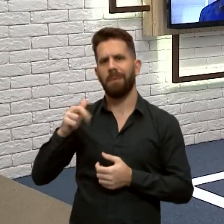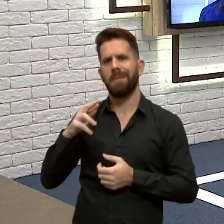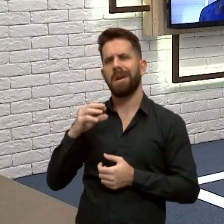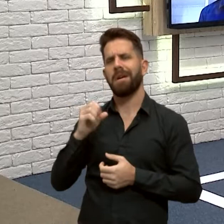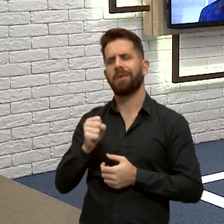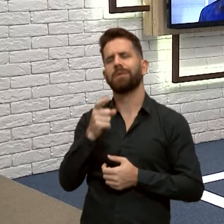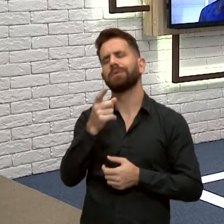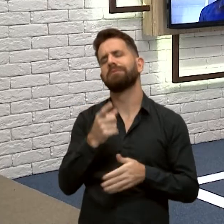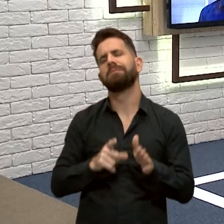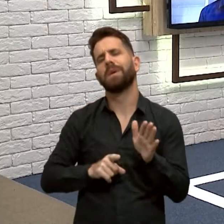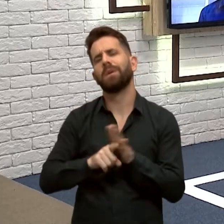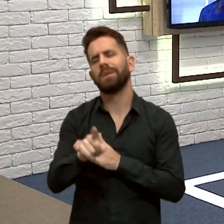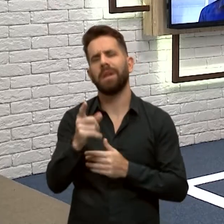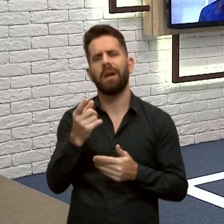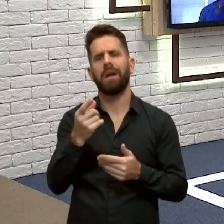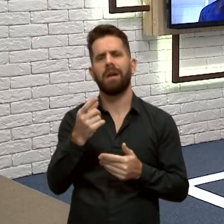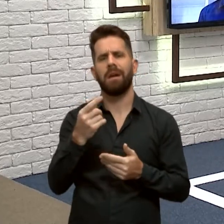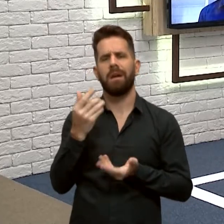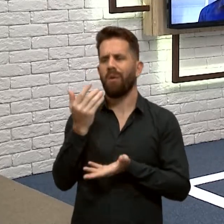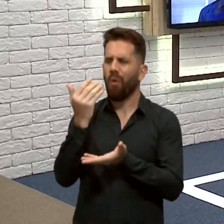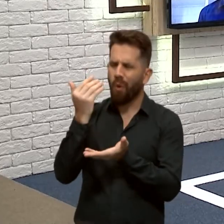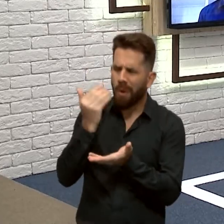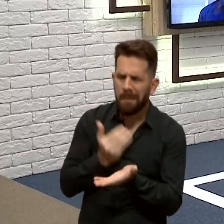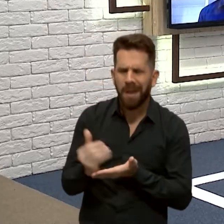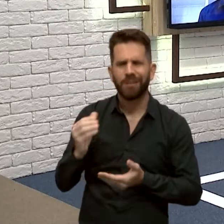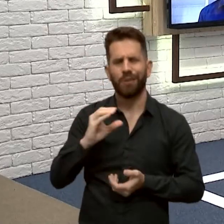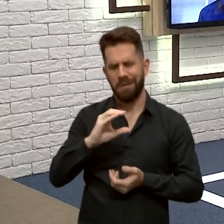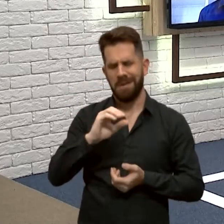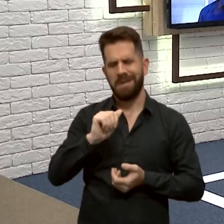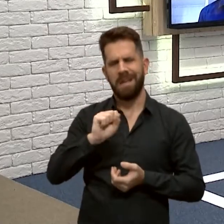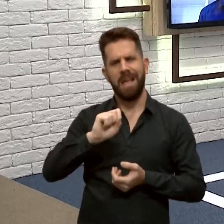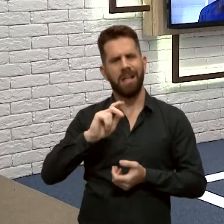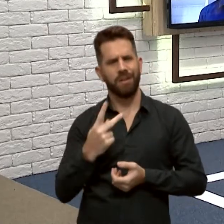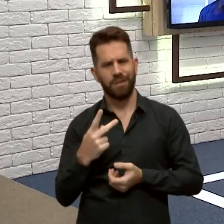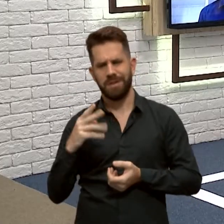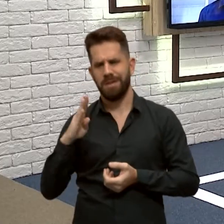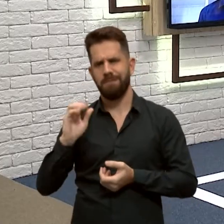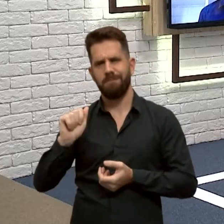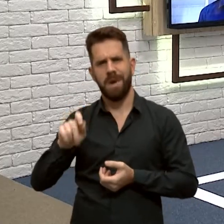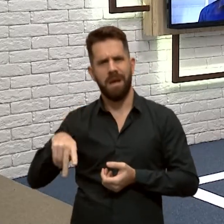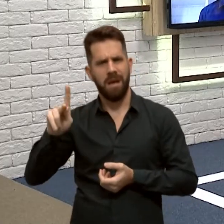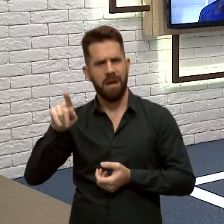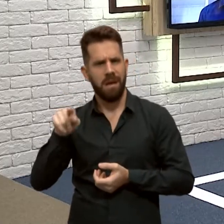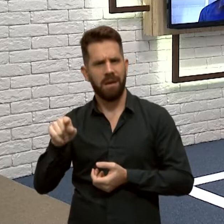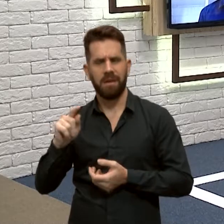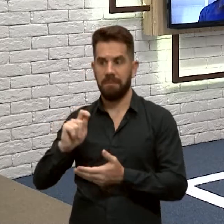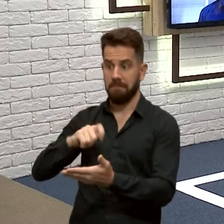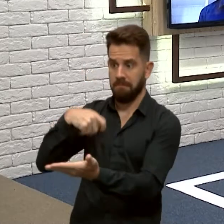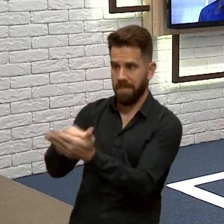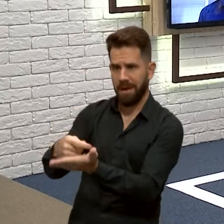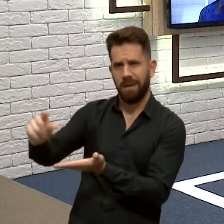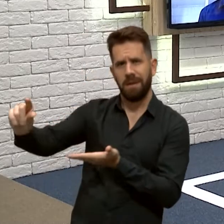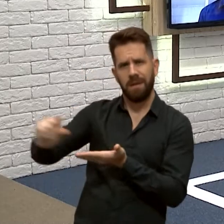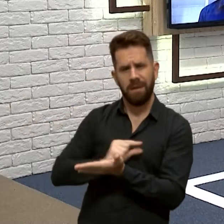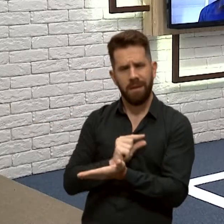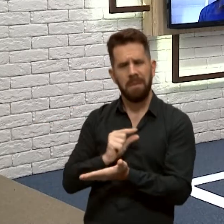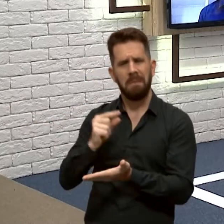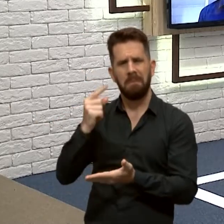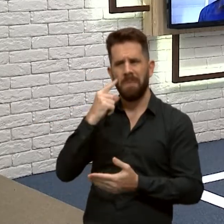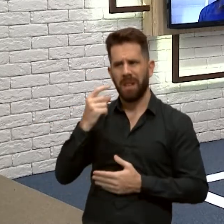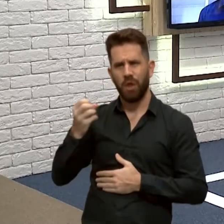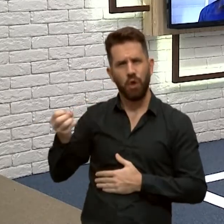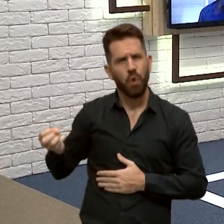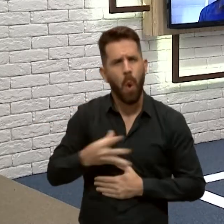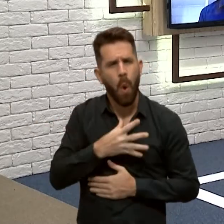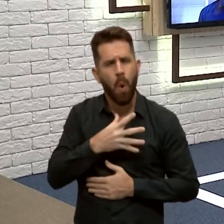do cashback, De onde que vem essa proposta? Ela é muito recente. Eu tenho a impressão que aqui no Brasil não faz tanto tempo que chegou,